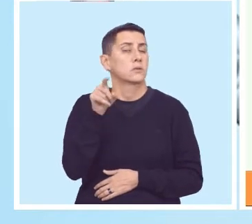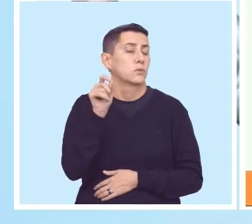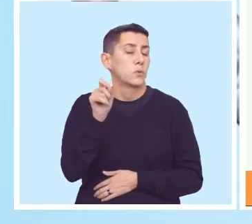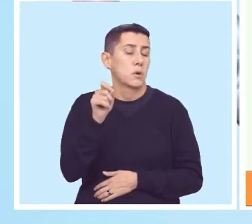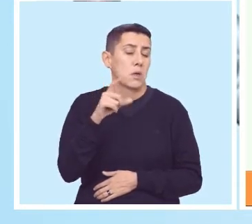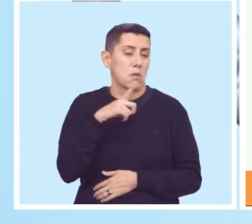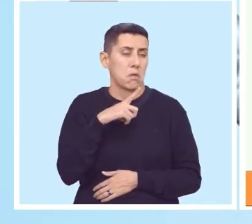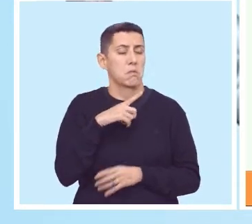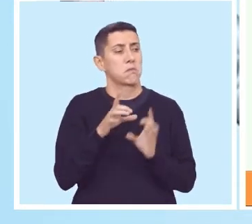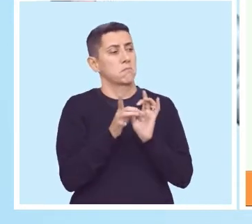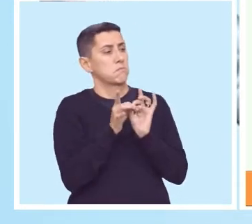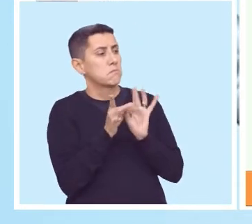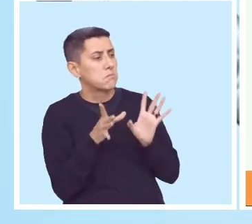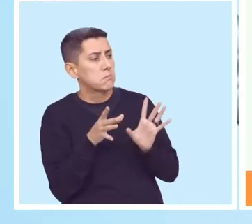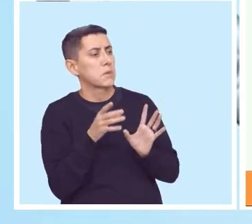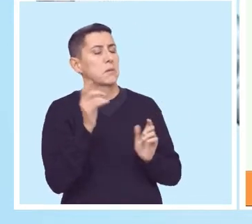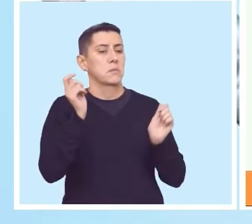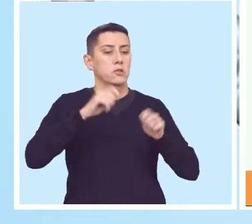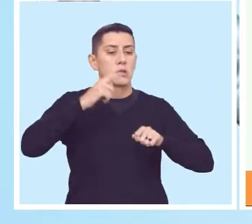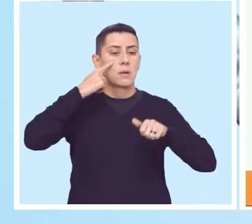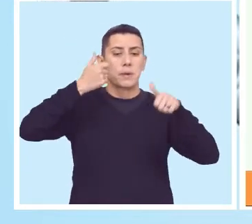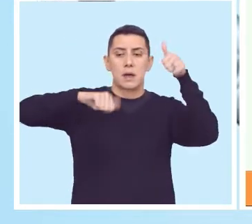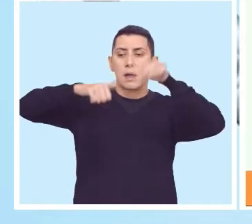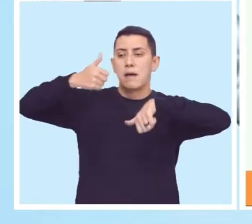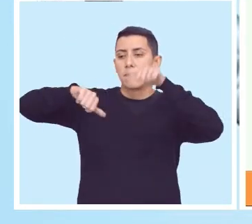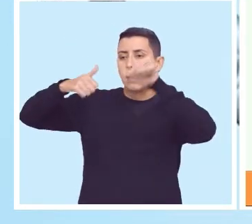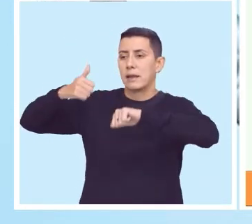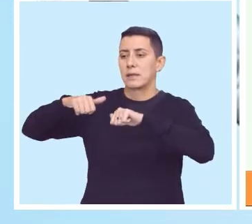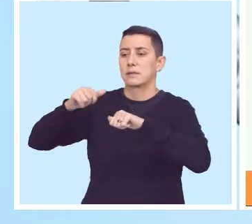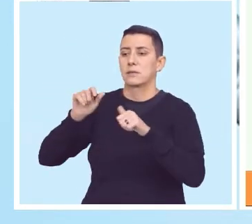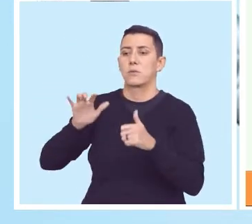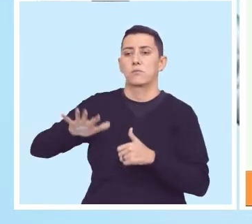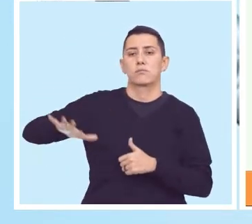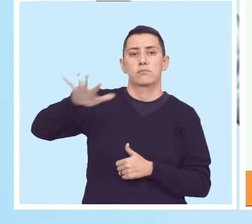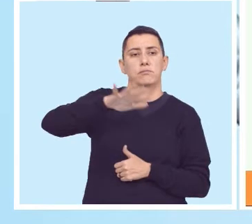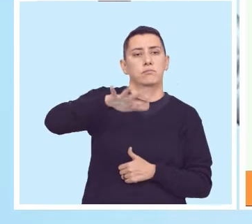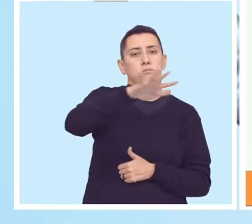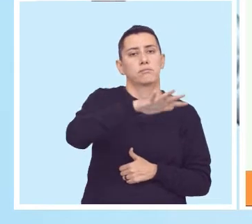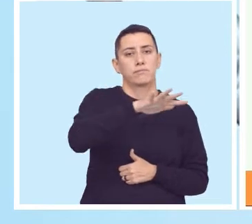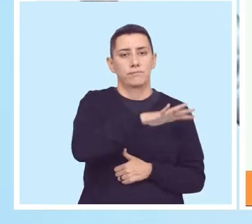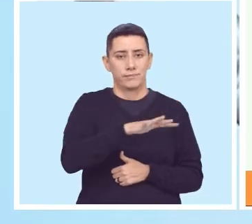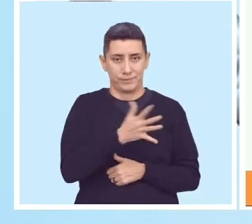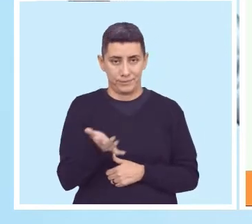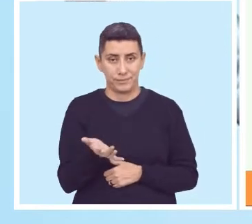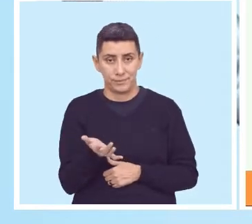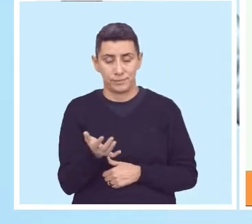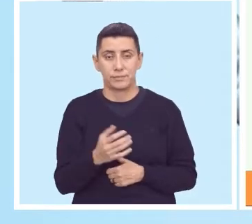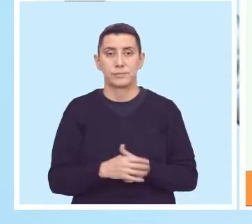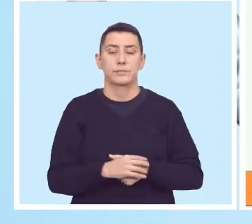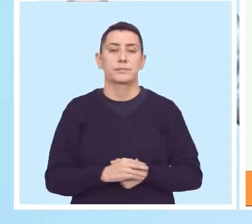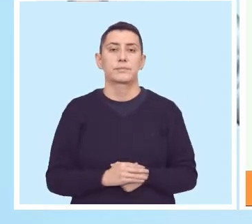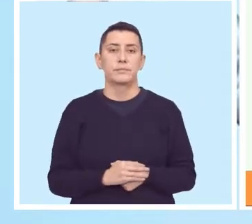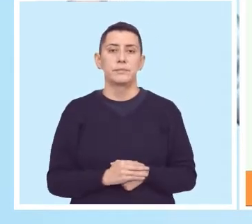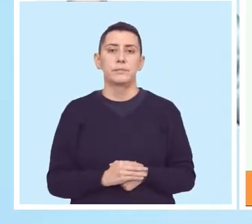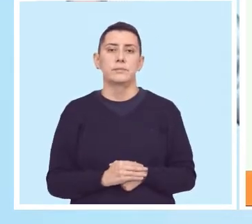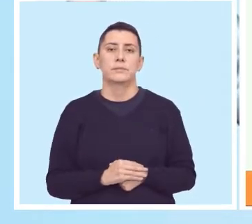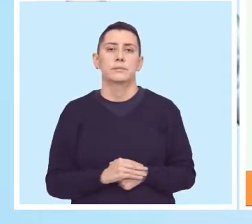que você avalie exatamente isso que eu comentei. Então, por exemplo, aqui, ó, mais aqui abaixo,